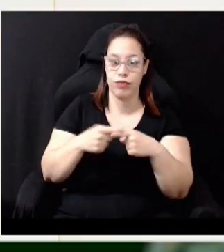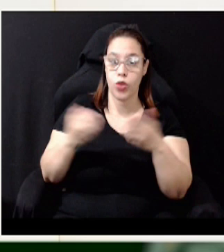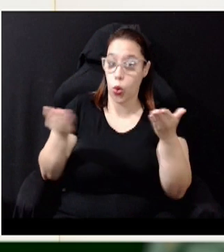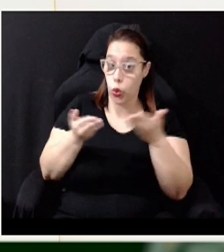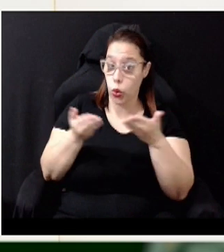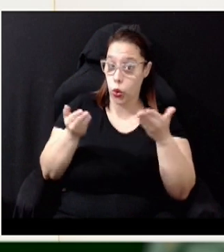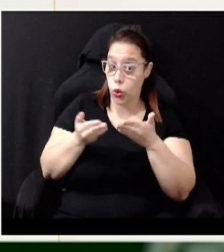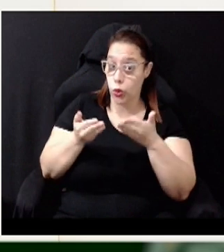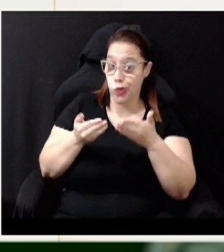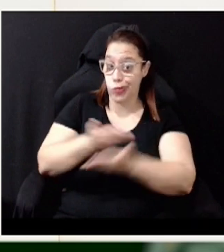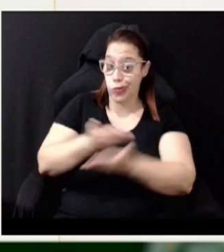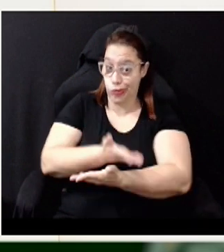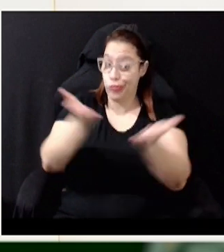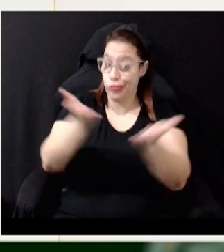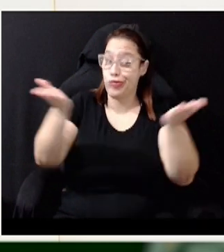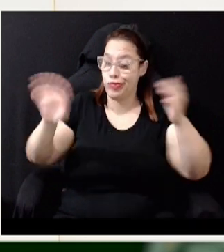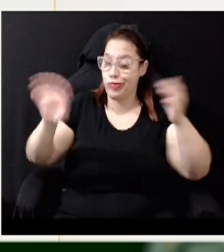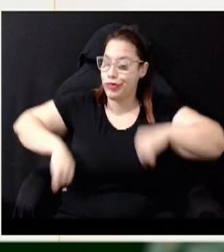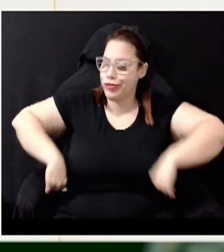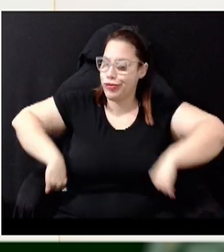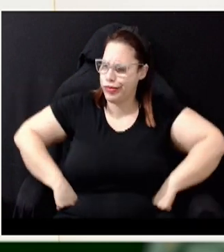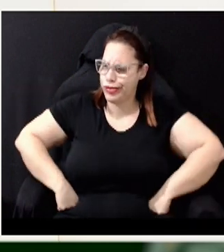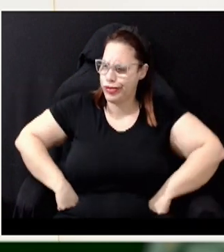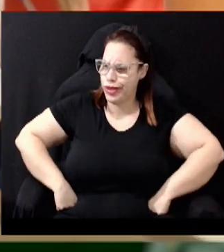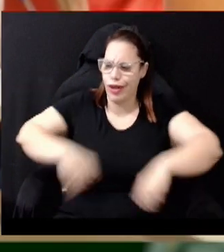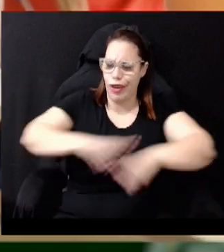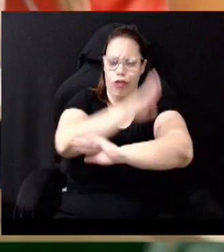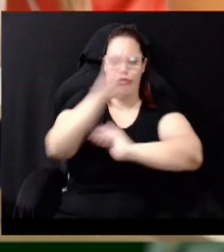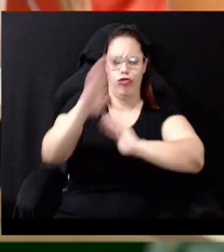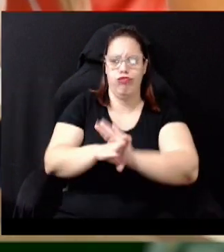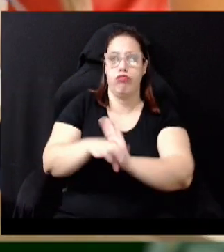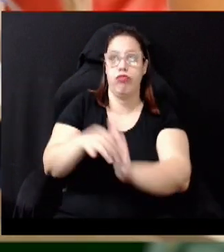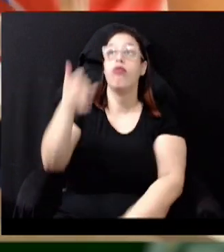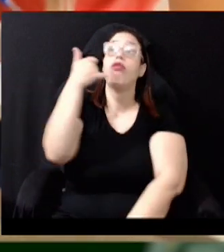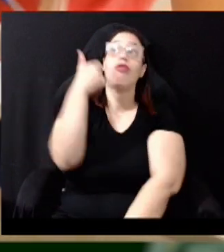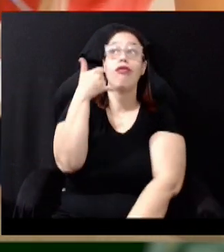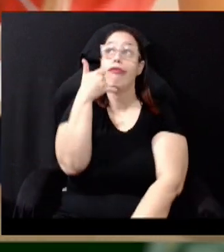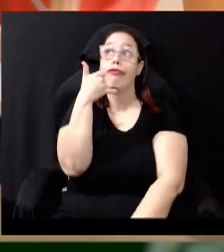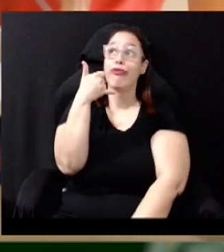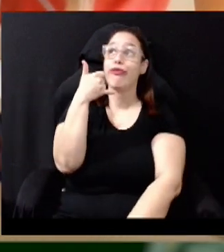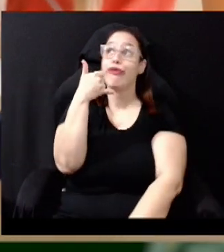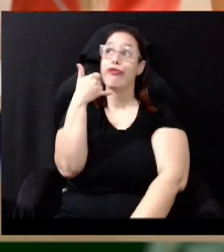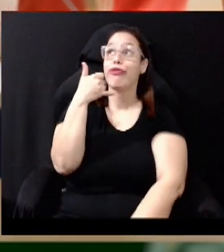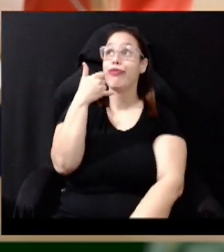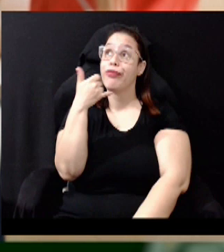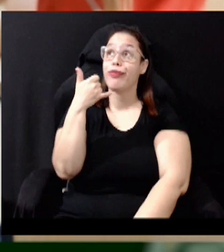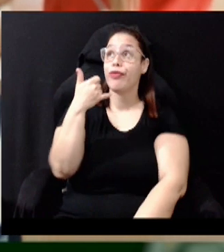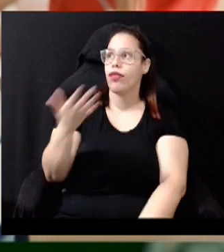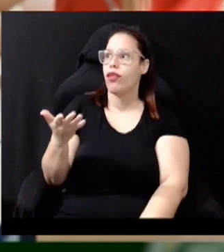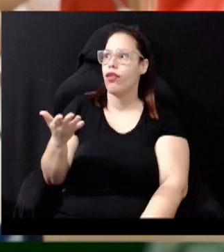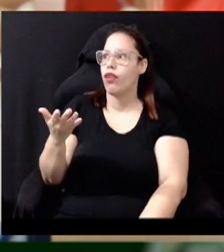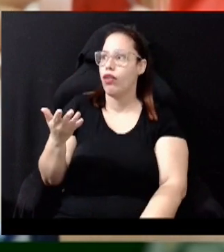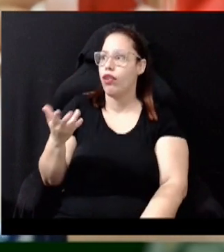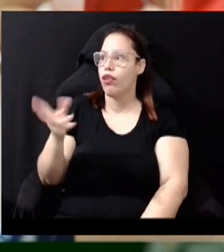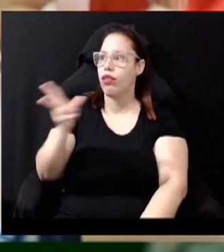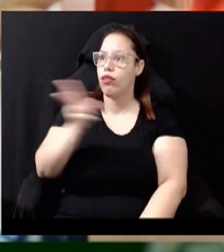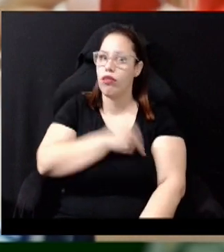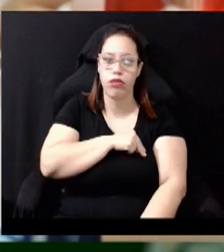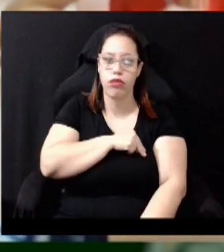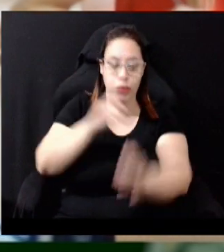garotada aí é o dia inteiro no celular e isso desvia a atenção na sala de aula. É impossível não, né,